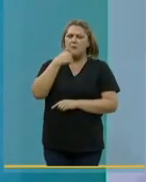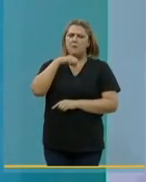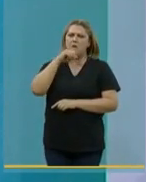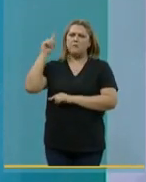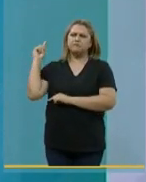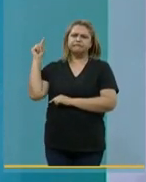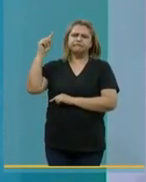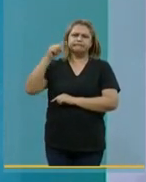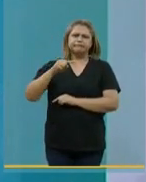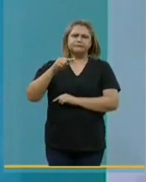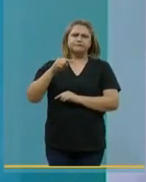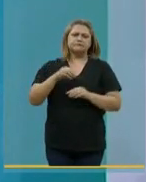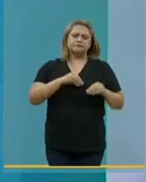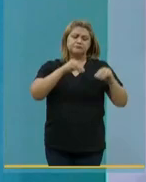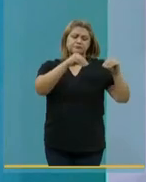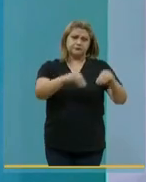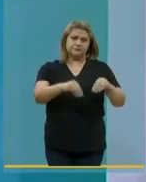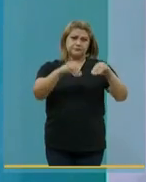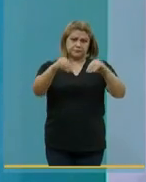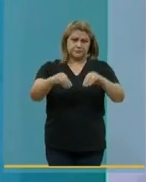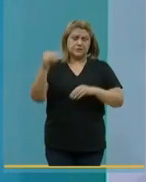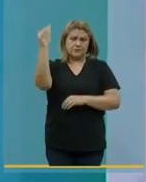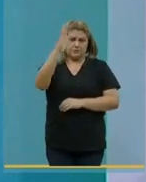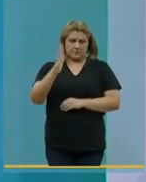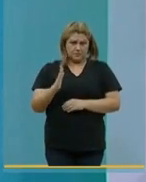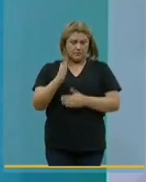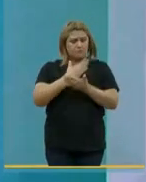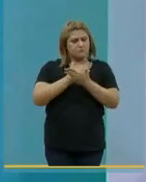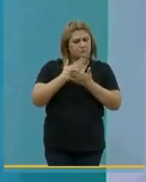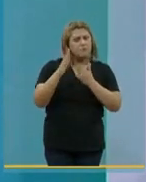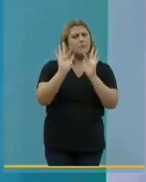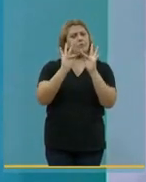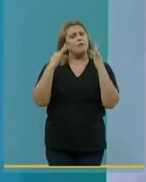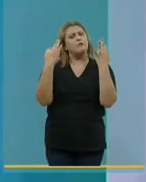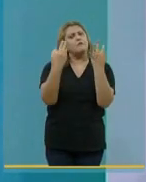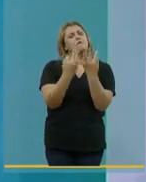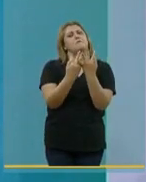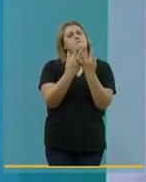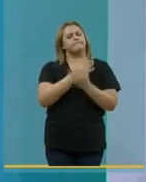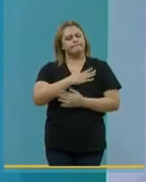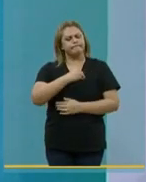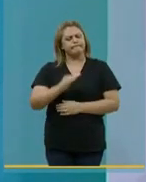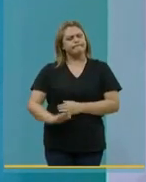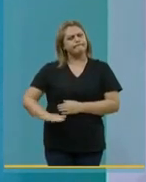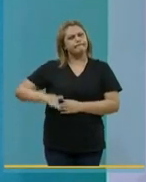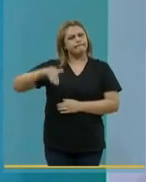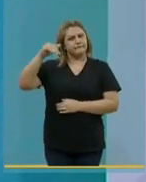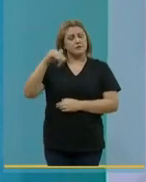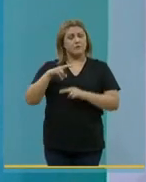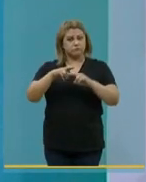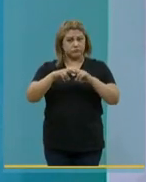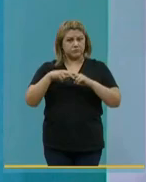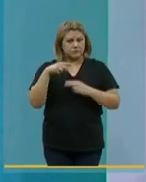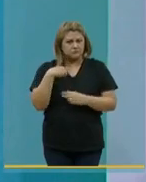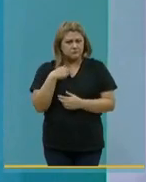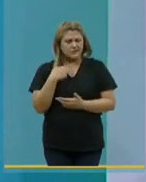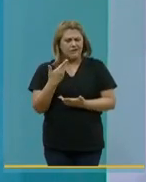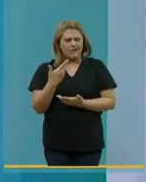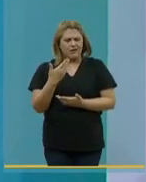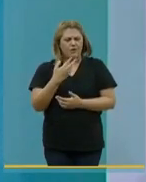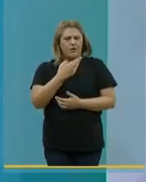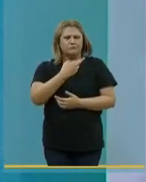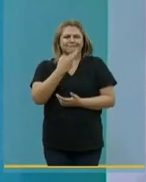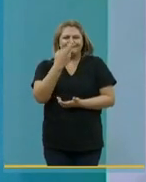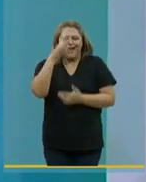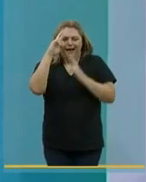no brasil uma oportunidade para formar sua família e criar os seus filhos tanto prezo muito tema do